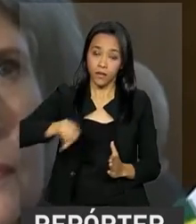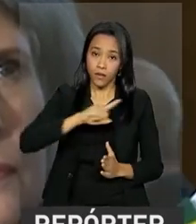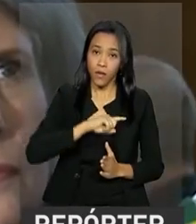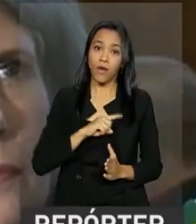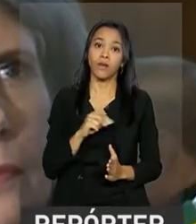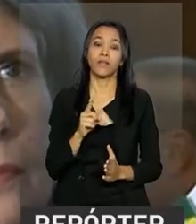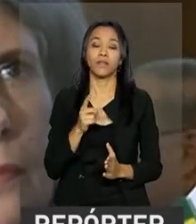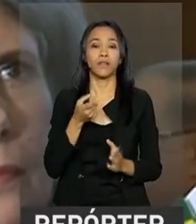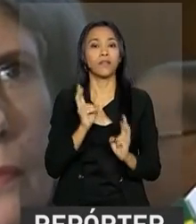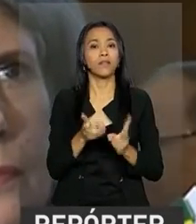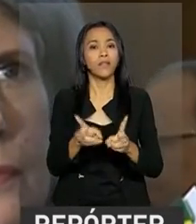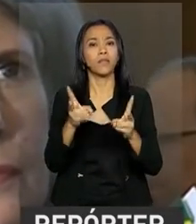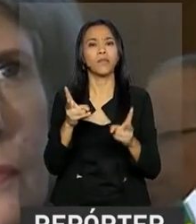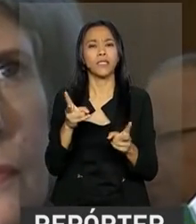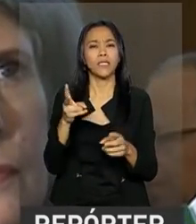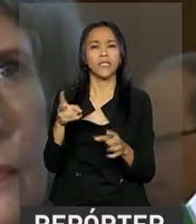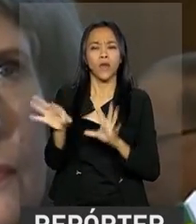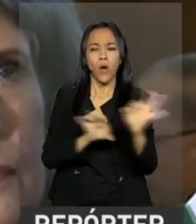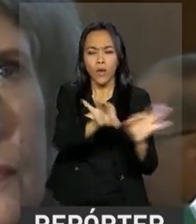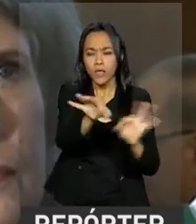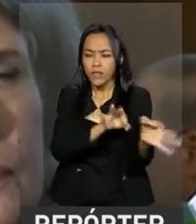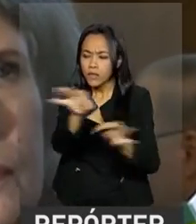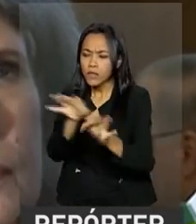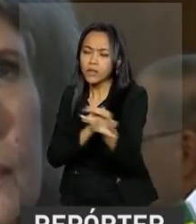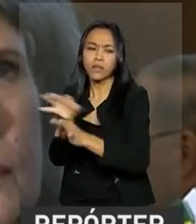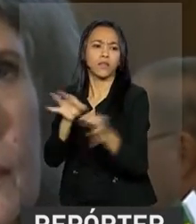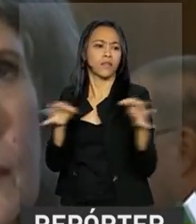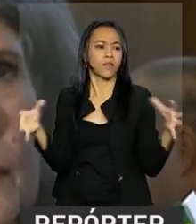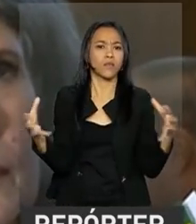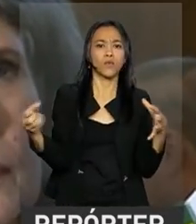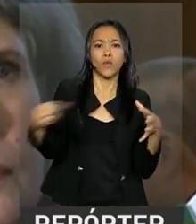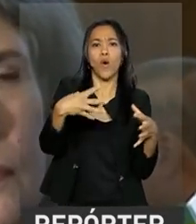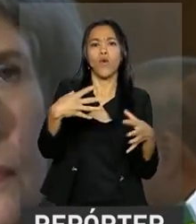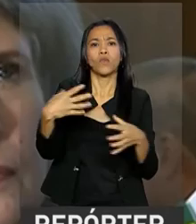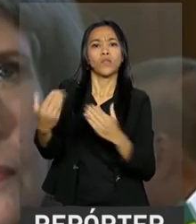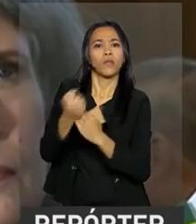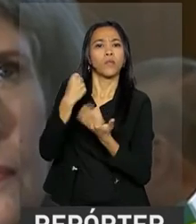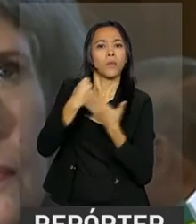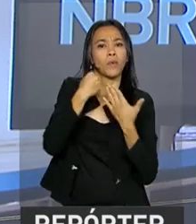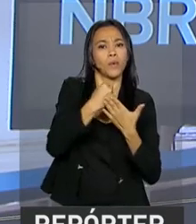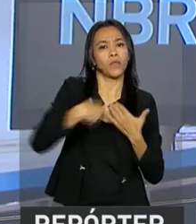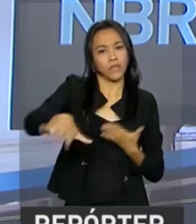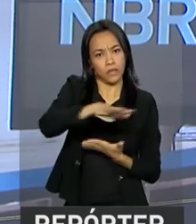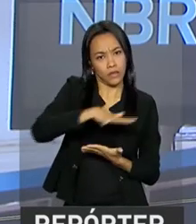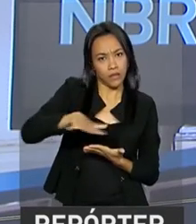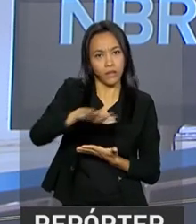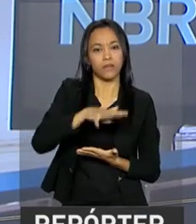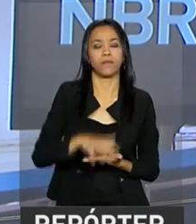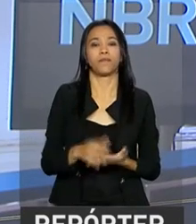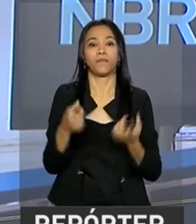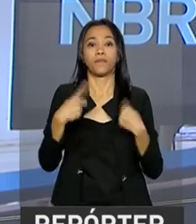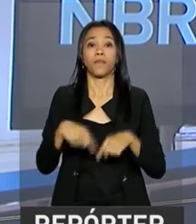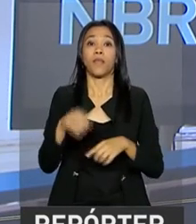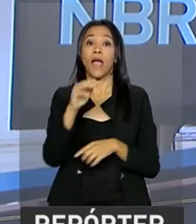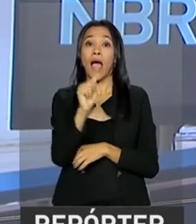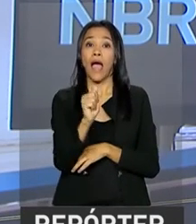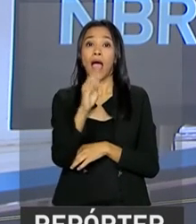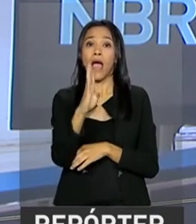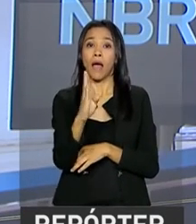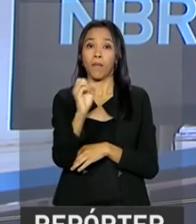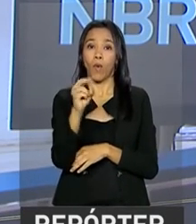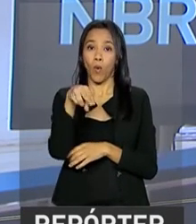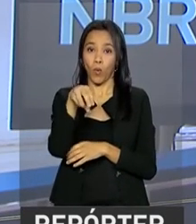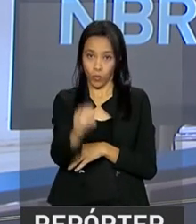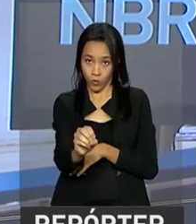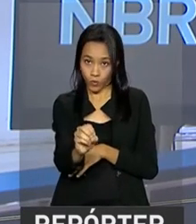viabilizando muitos novos serviços nessa área o que nos permitirá avançar o abono salarial do pis